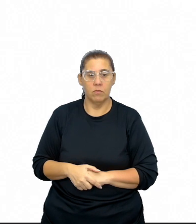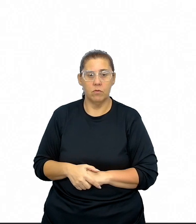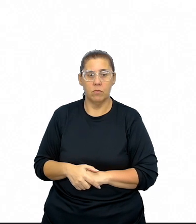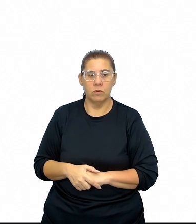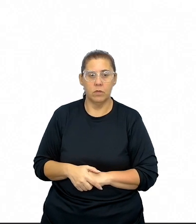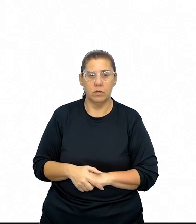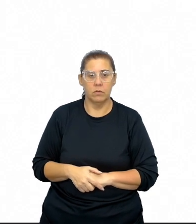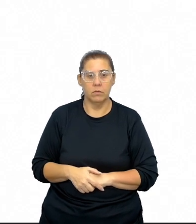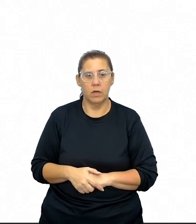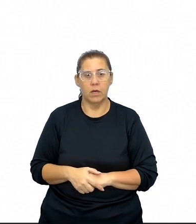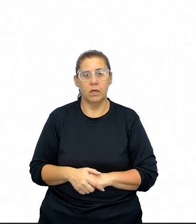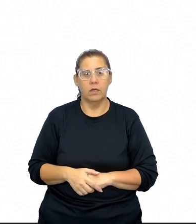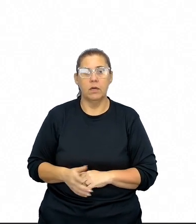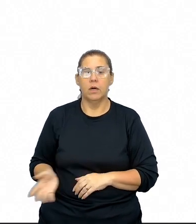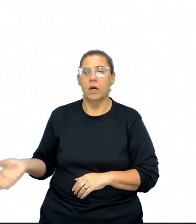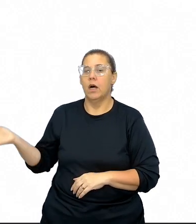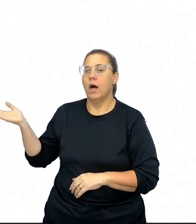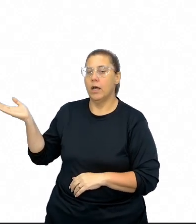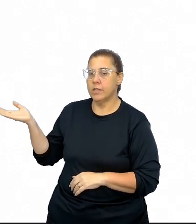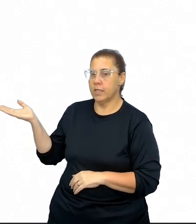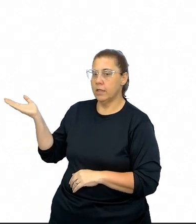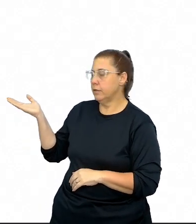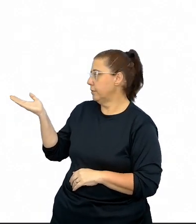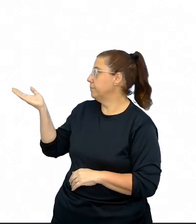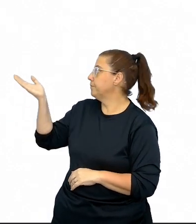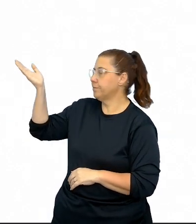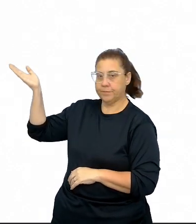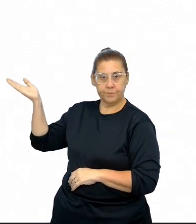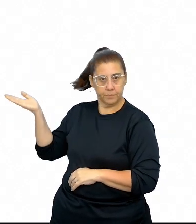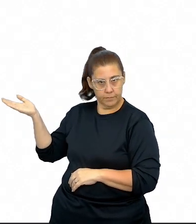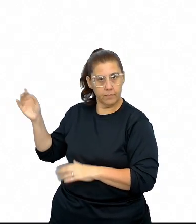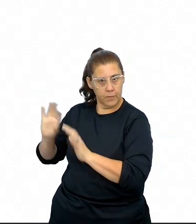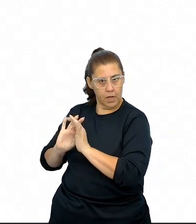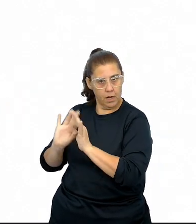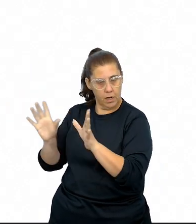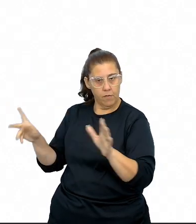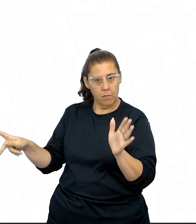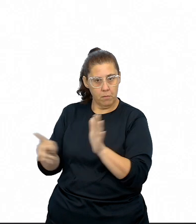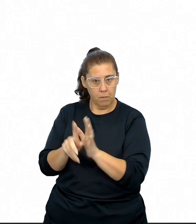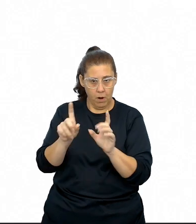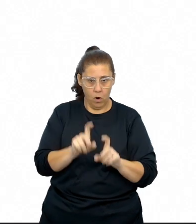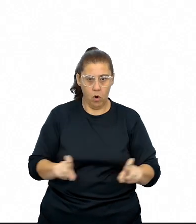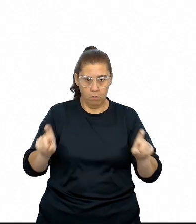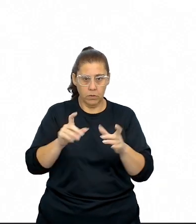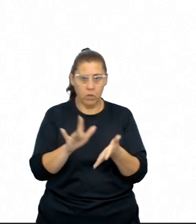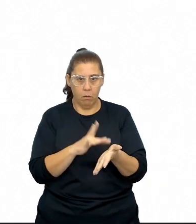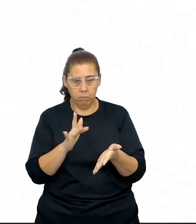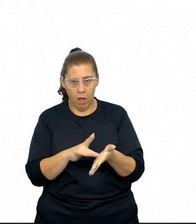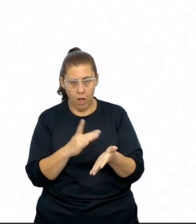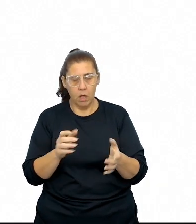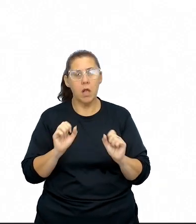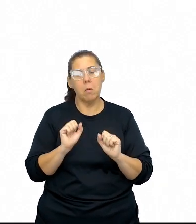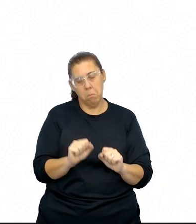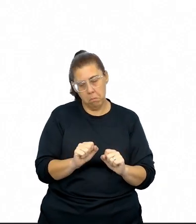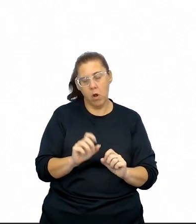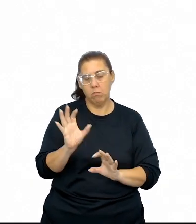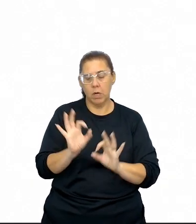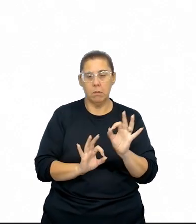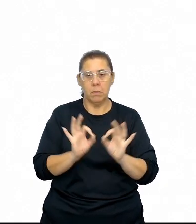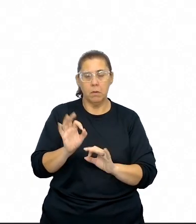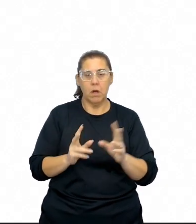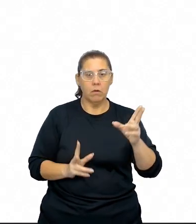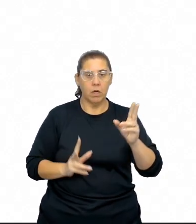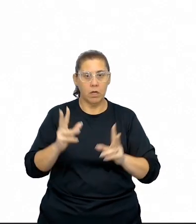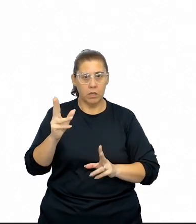é o Book Creator, né? Uma plataforma online disponível para computadores e tablets, que permite a criação e